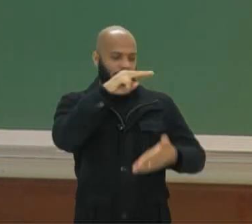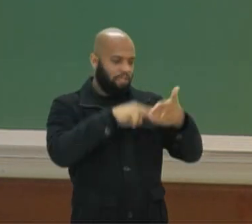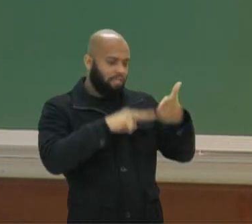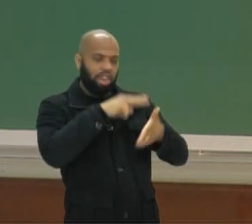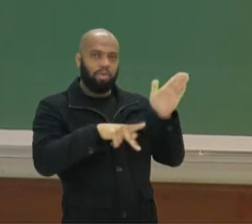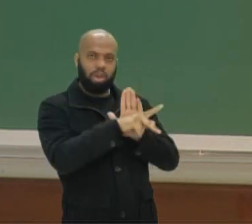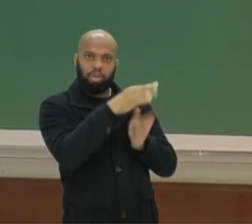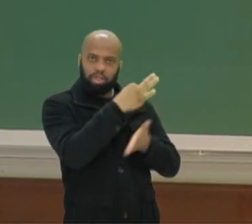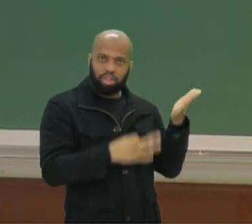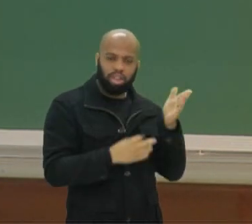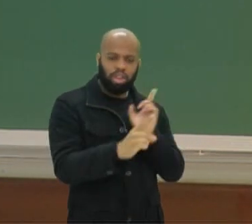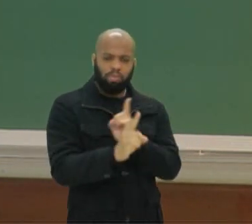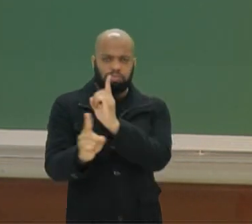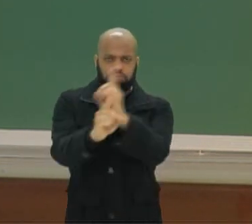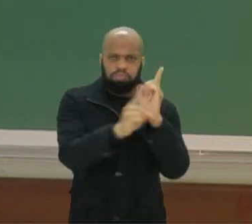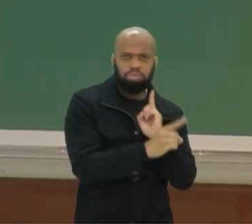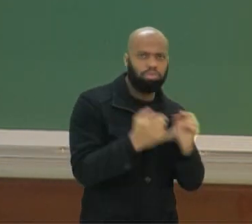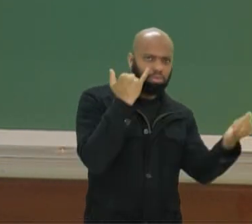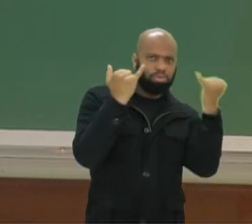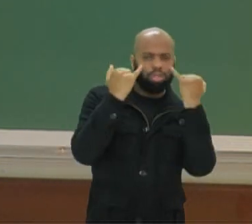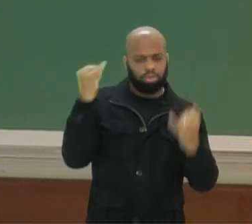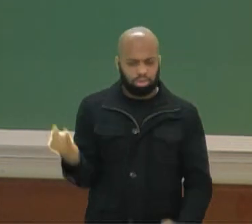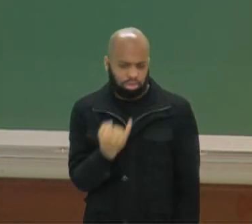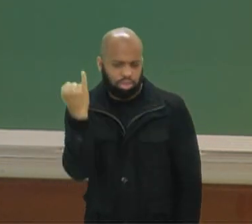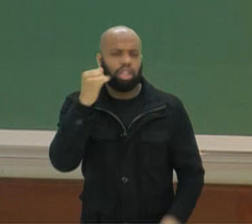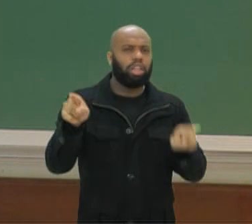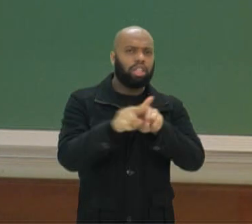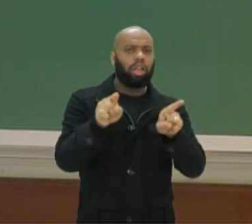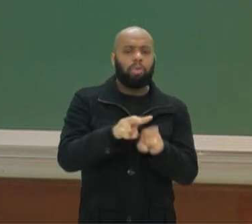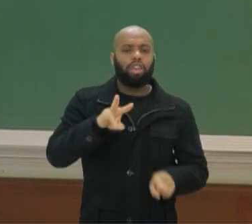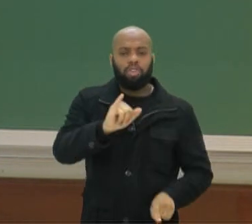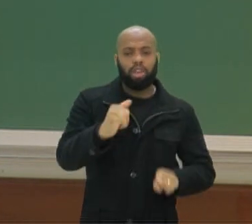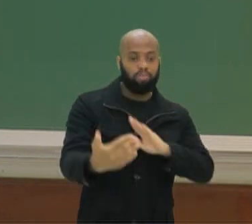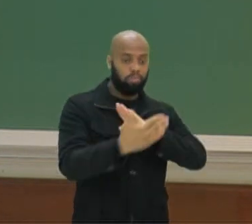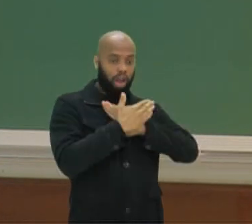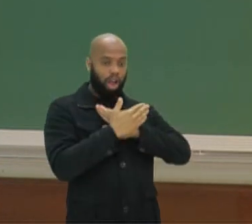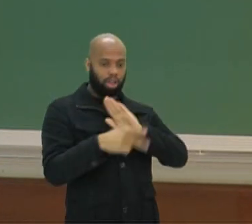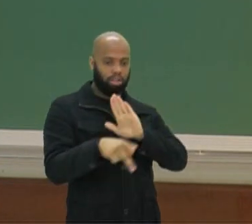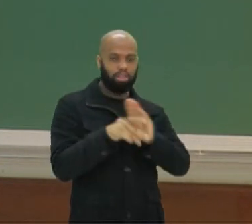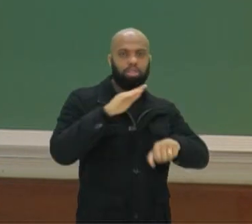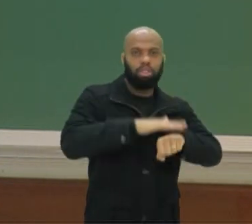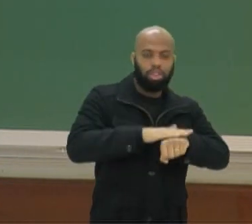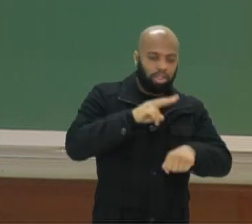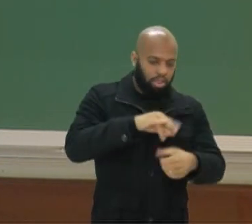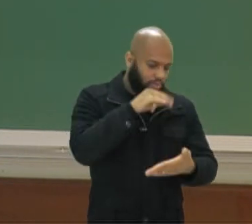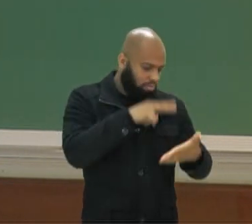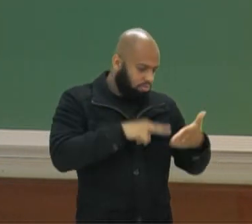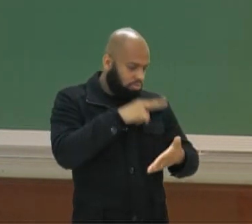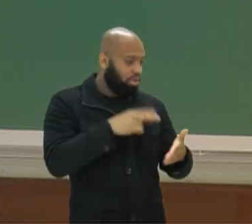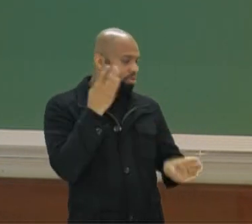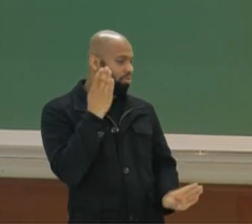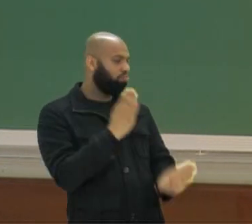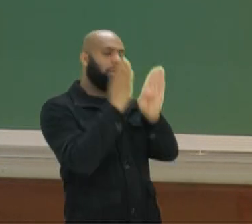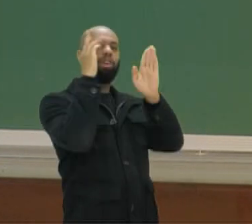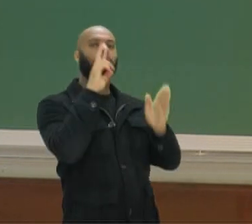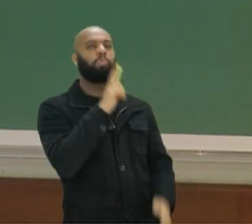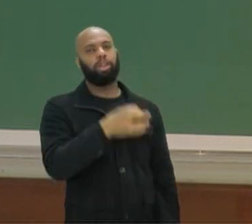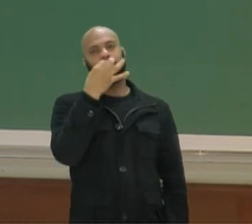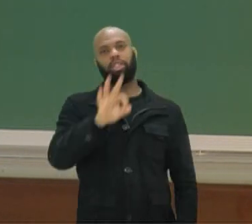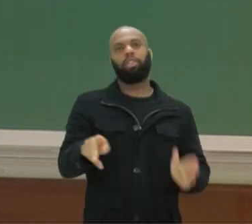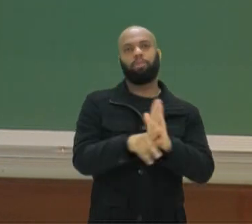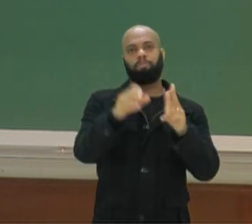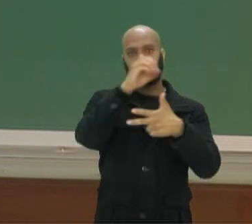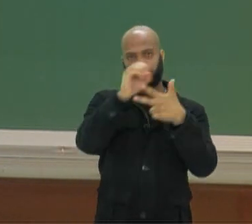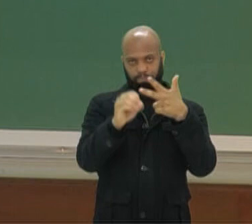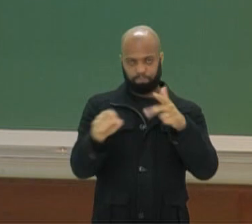informações importantes, tá? Que consequentemente pode te ajudar muito a identificar a alternativa correta